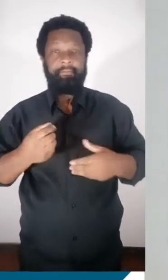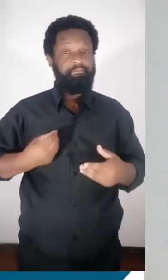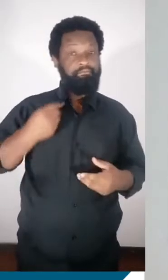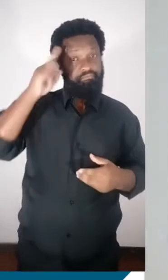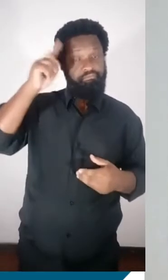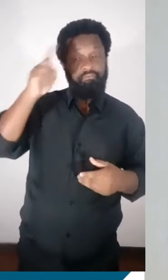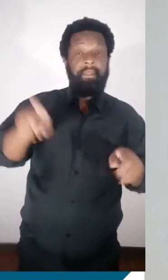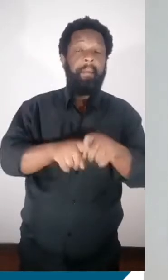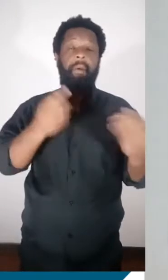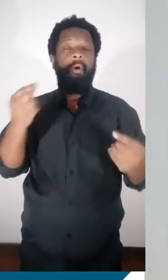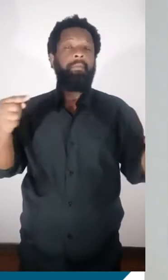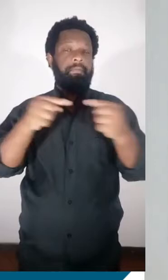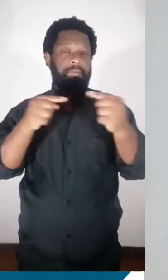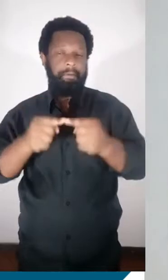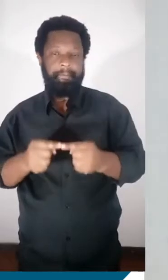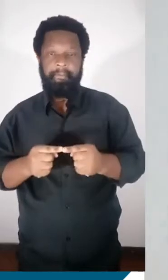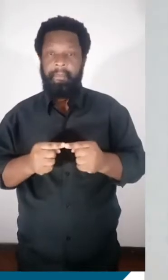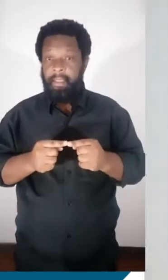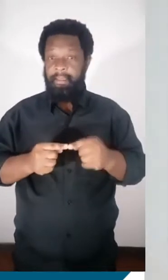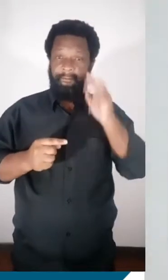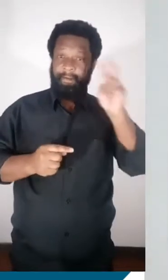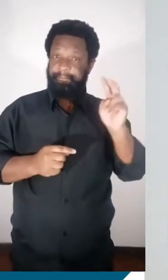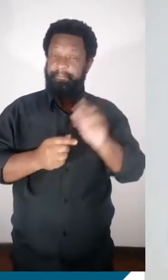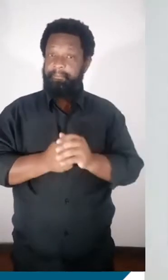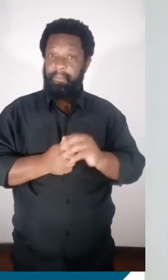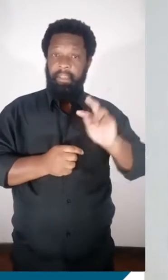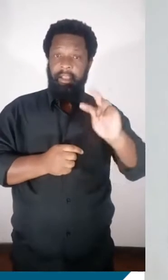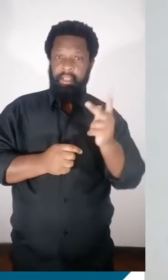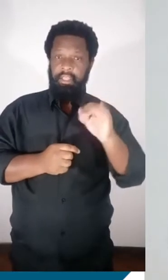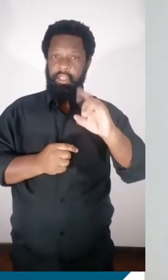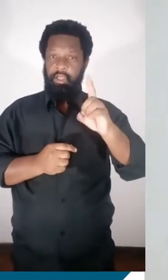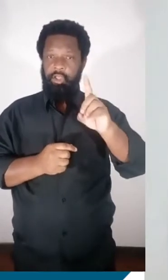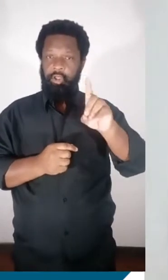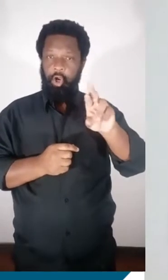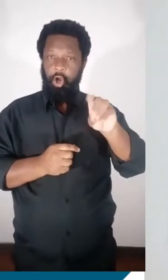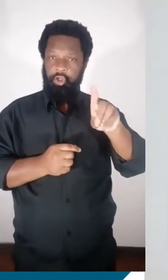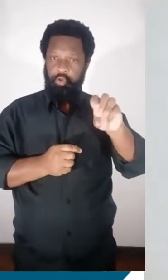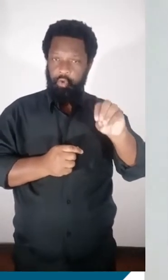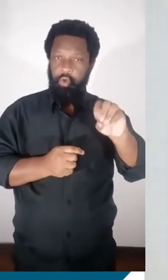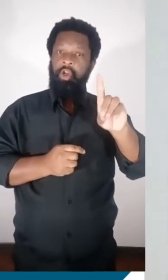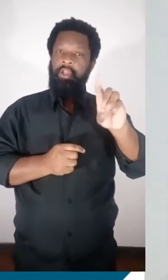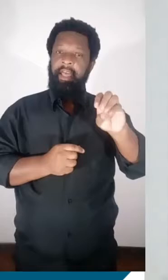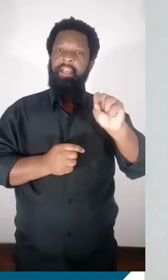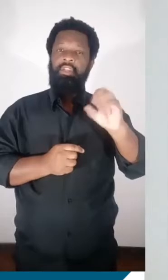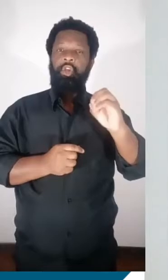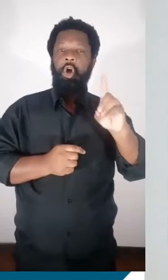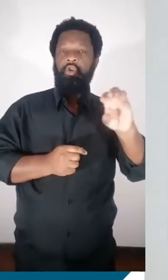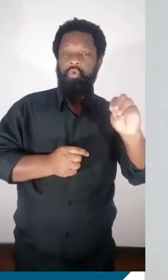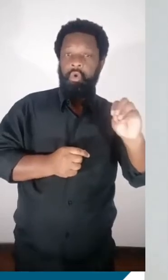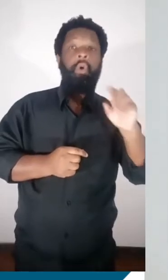nosso cotidiano e algumas aplicações. Bom, o hidróxido de sódio, nós já vamos aprender a dar o nome, ele é conhecido como